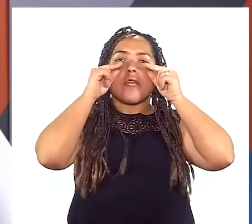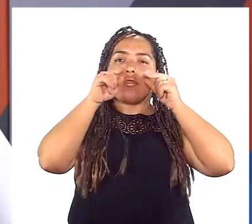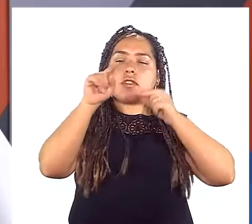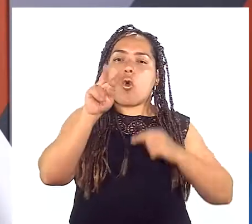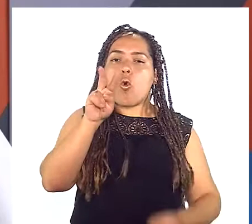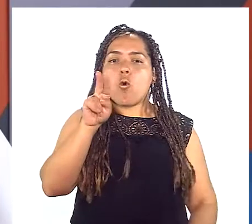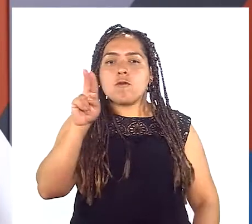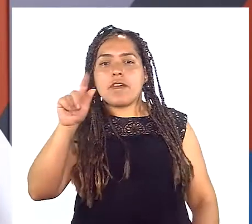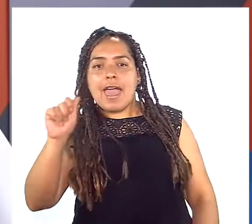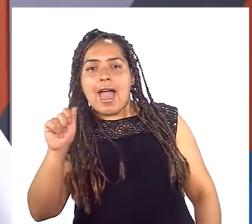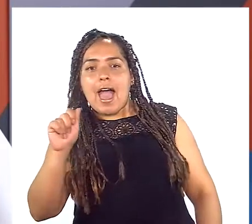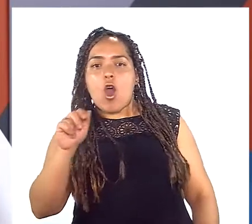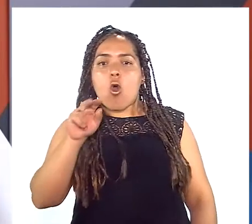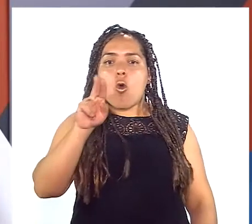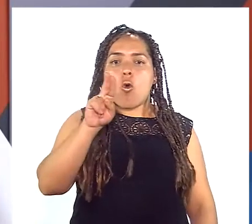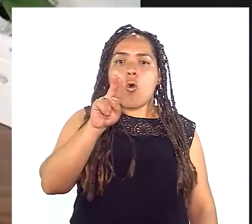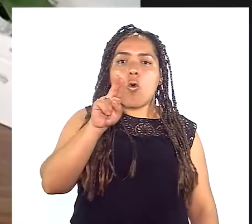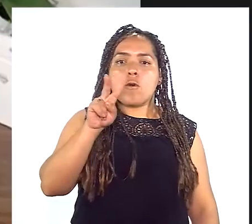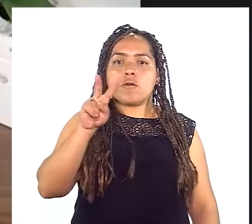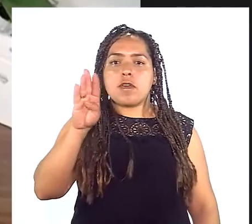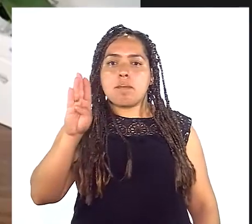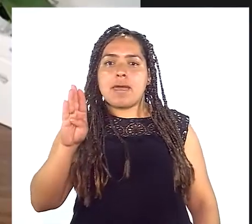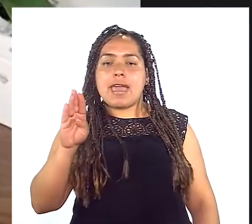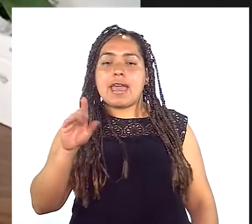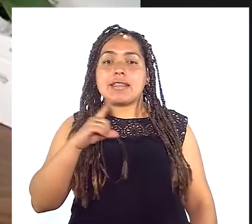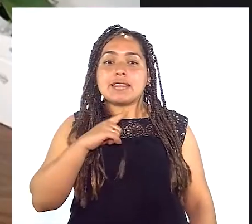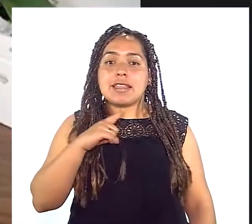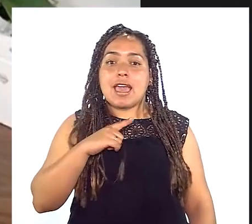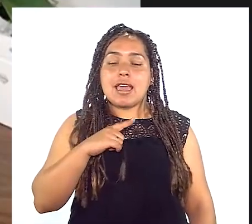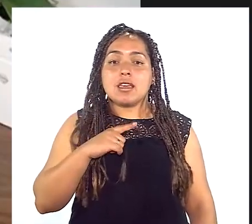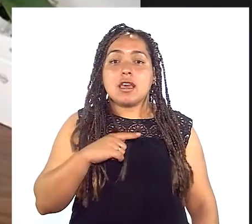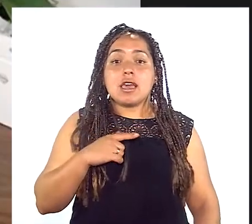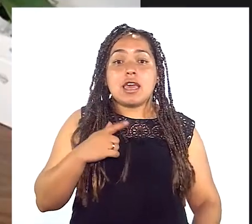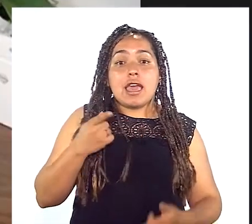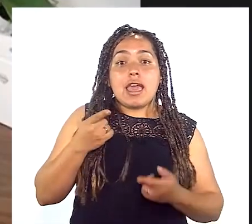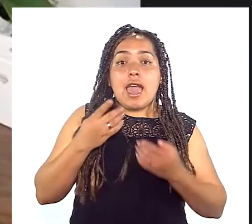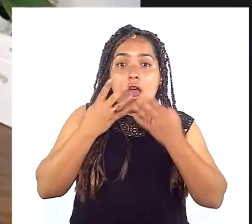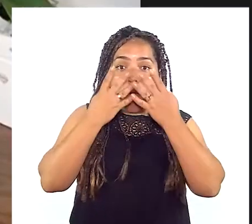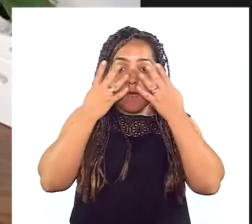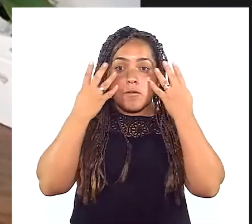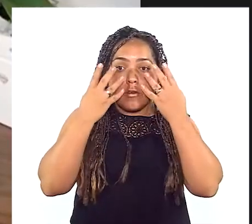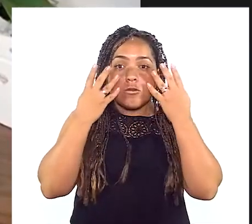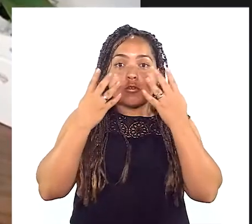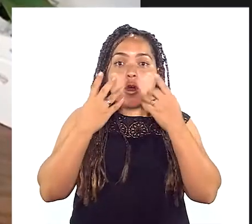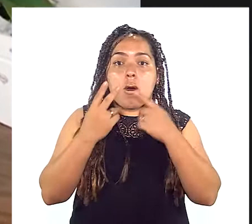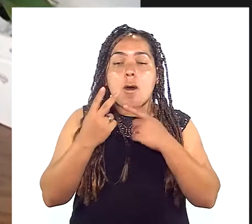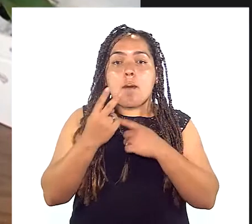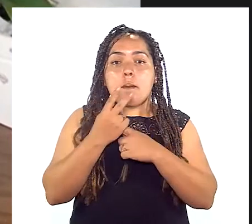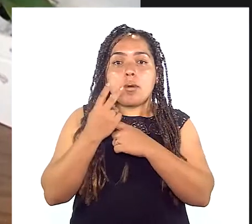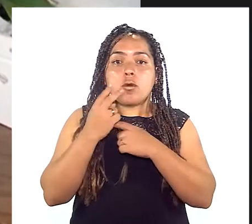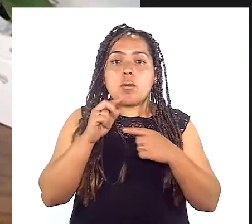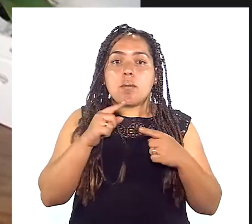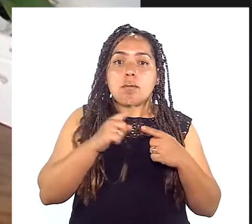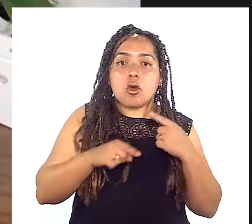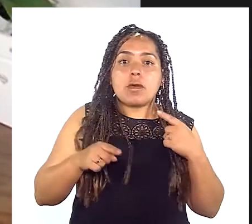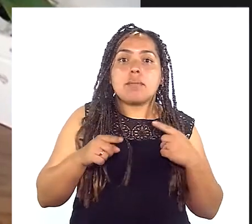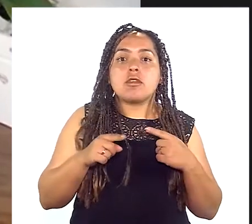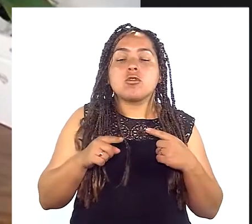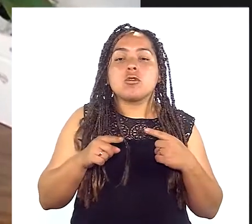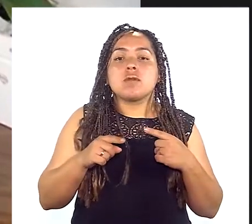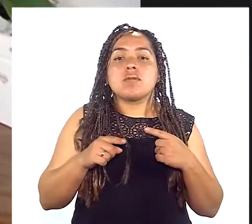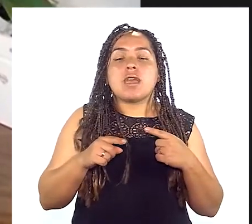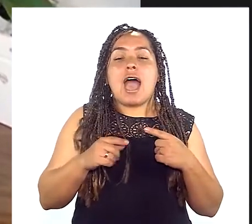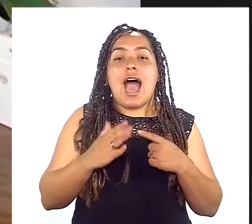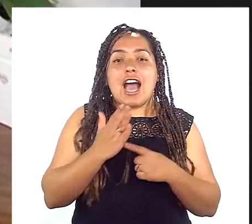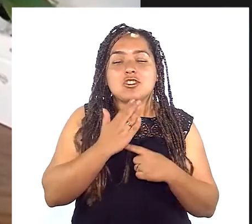diminuição da emissão desses raios? Isso, que eles fazem, que é o filtro da tela azul, né? Que eles Isso. recomendam. Sim, tem estudos que